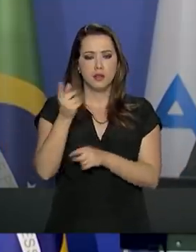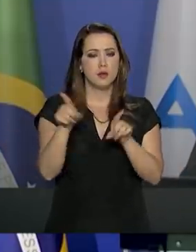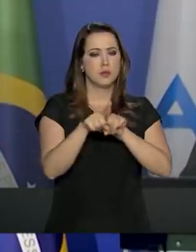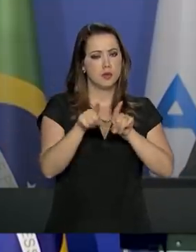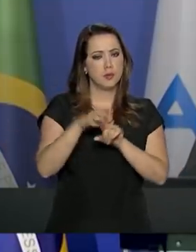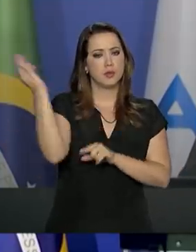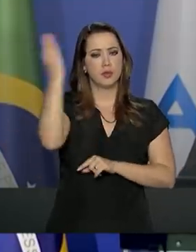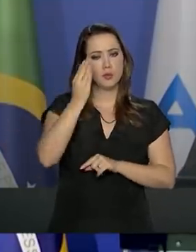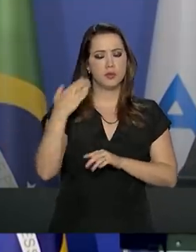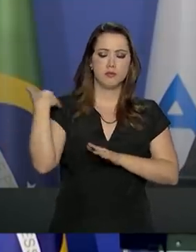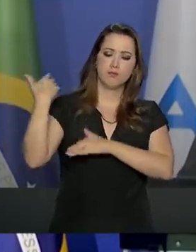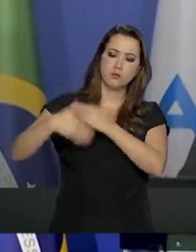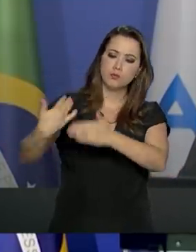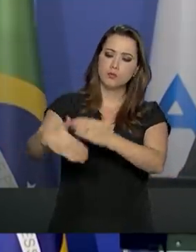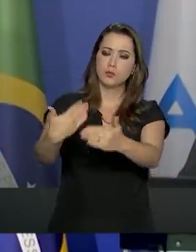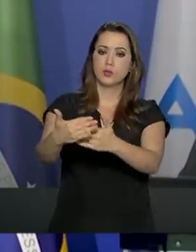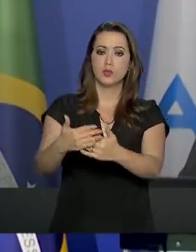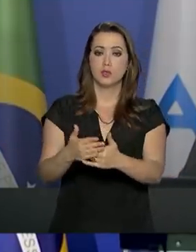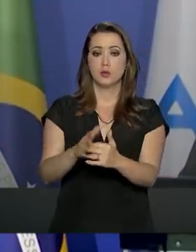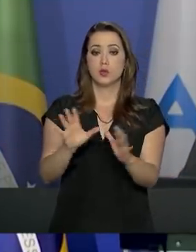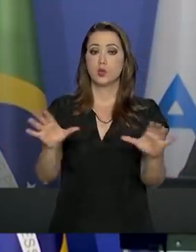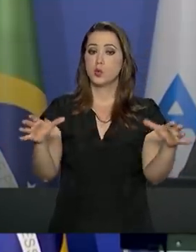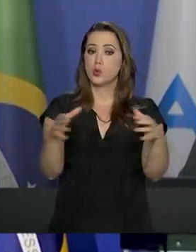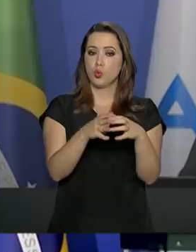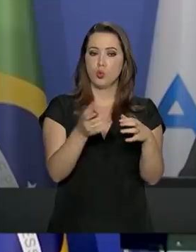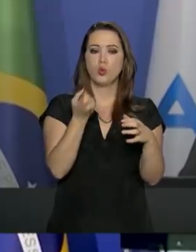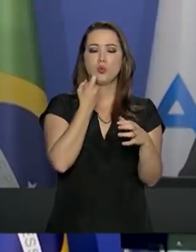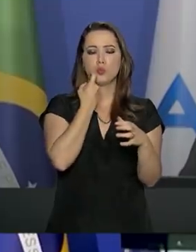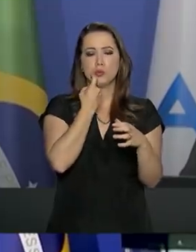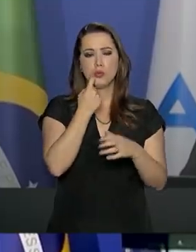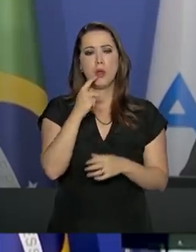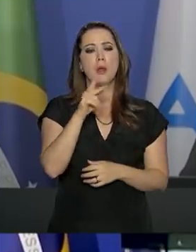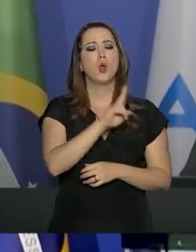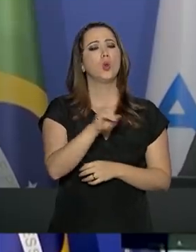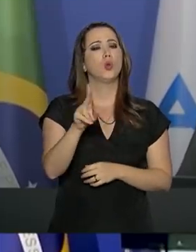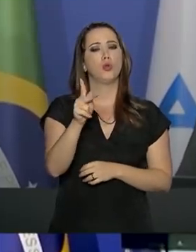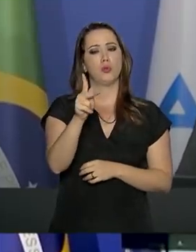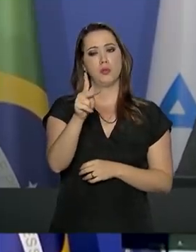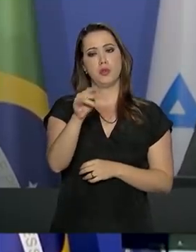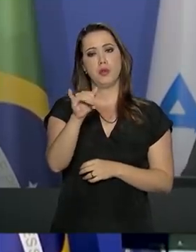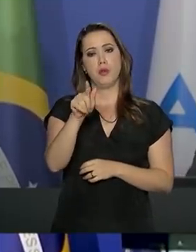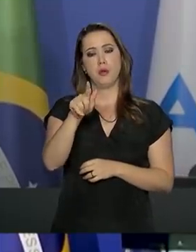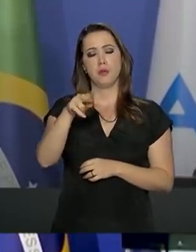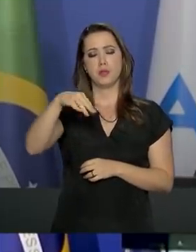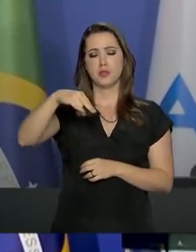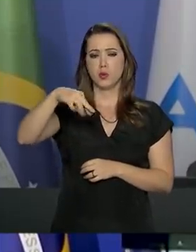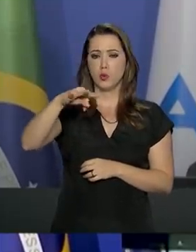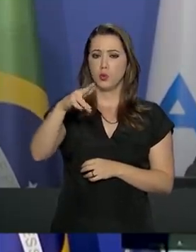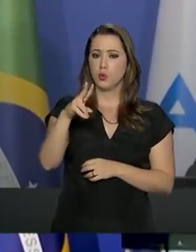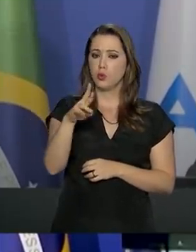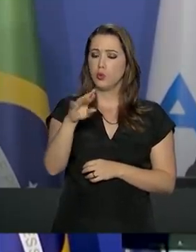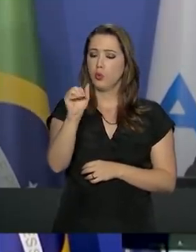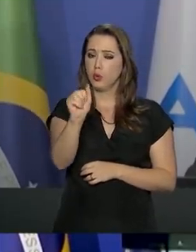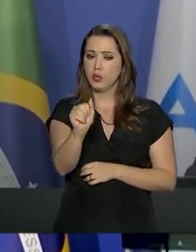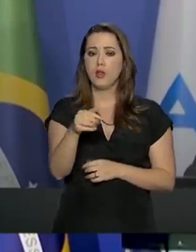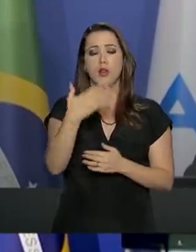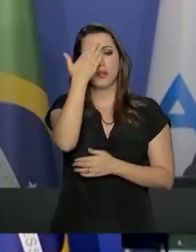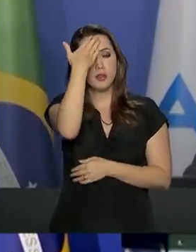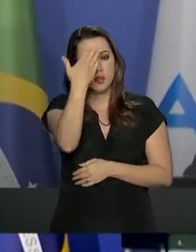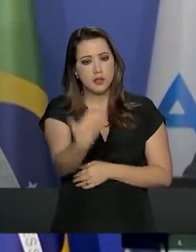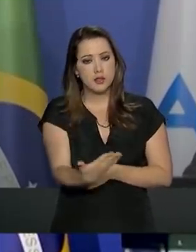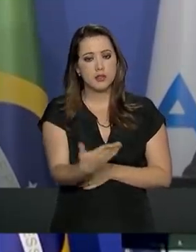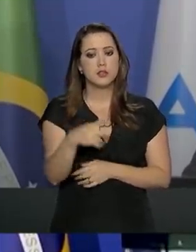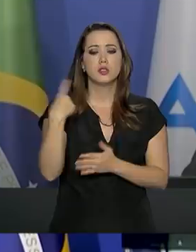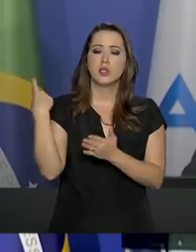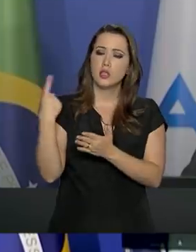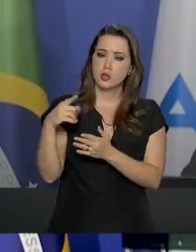se desenvolva nessa área da piscicultura. We want Brazil to develop. Muito obrigado well por ter aceitado a